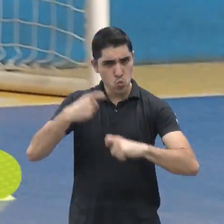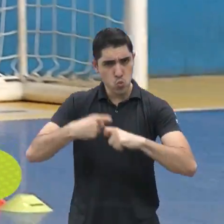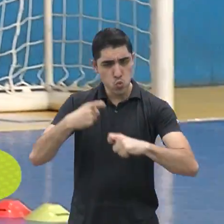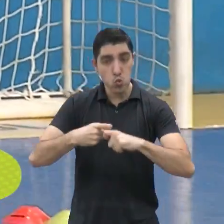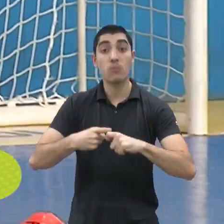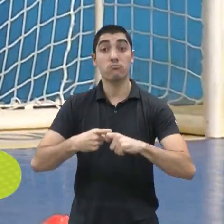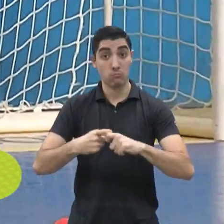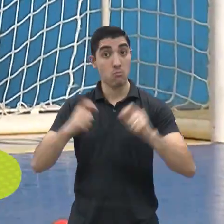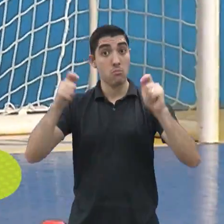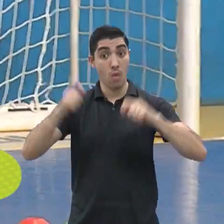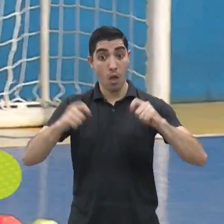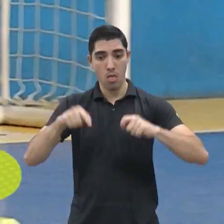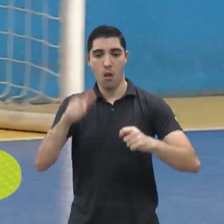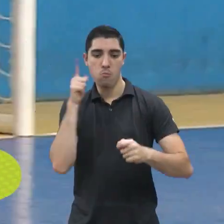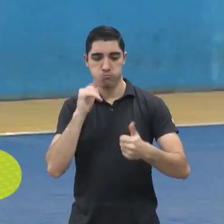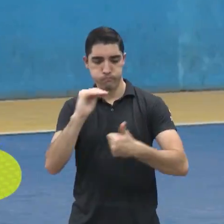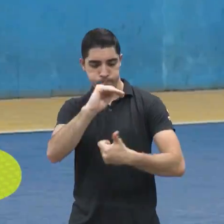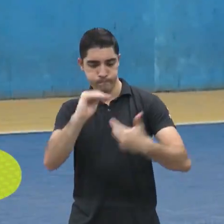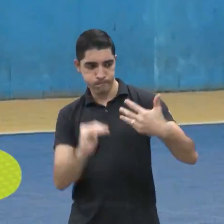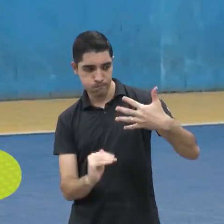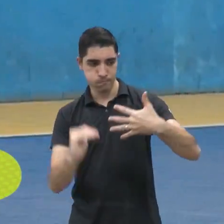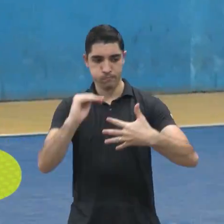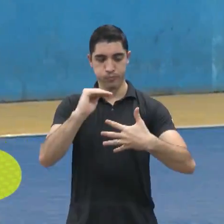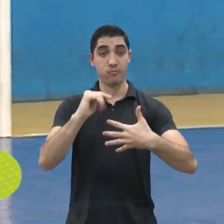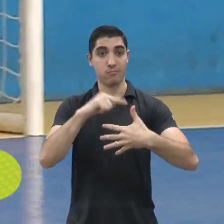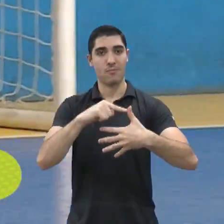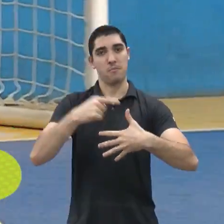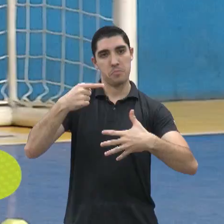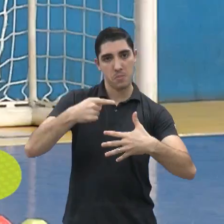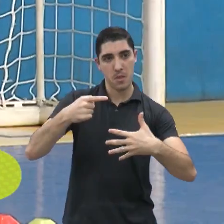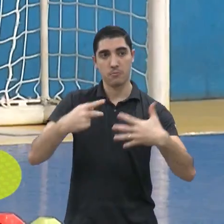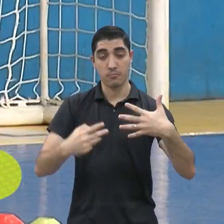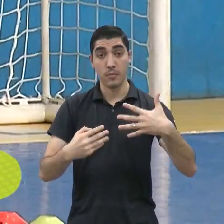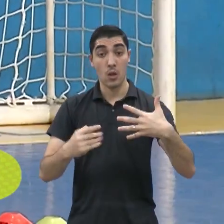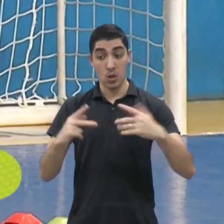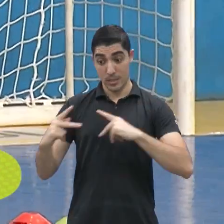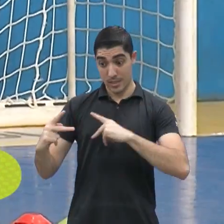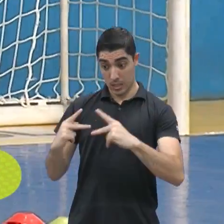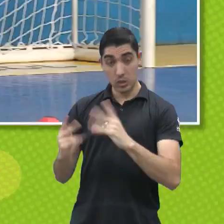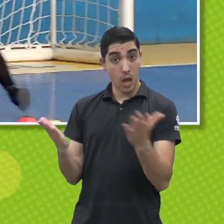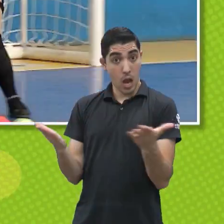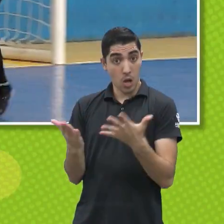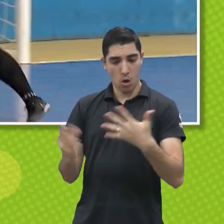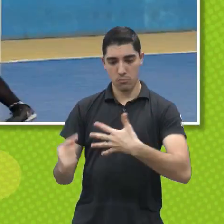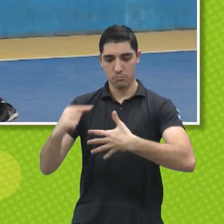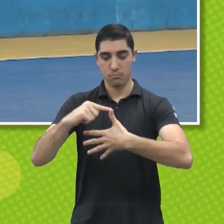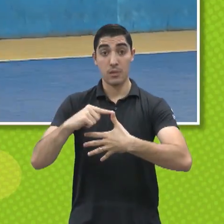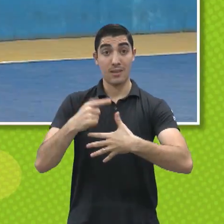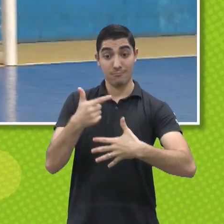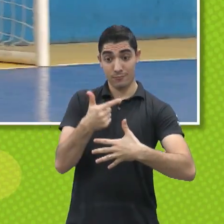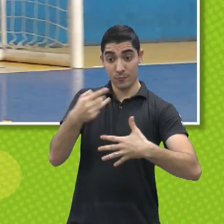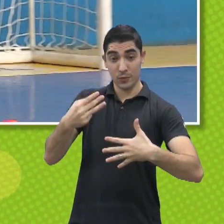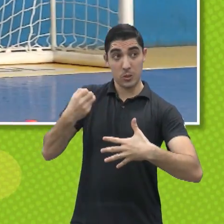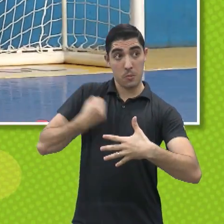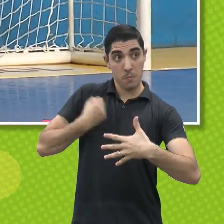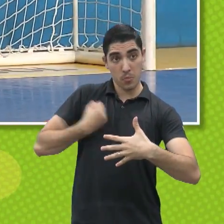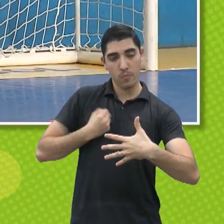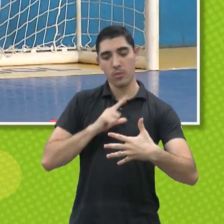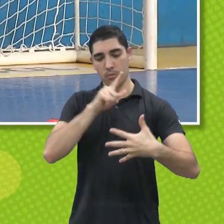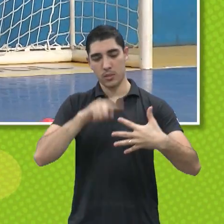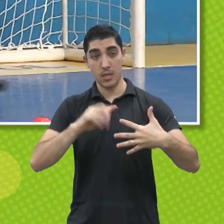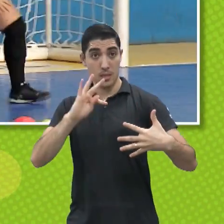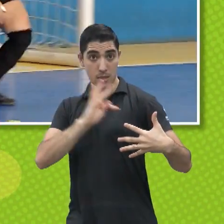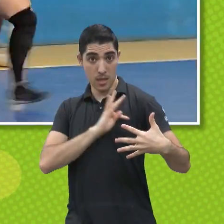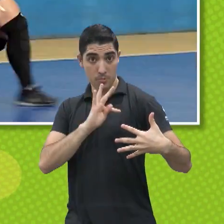liderança definitiva dessa fase de classificação do Paulista. São José é o líder com 23 pontos. O Taboão vem logo atrás com